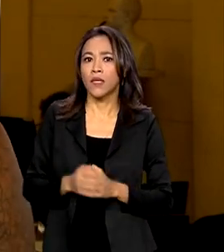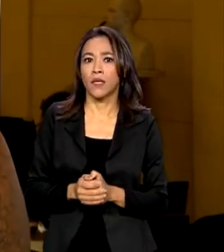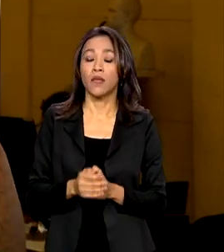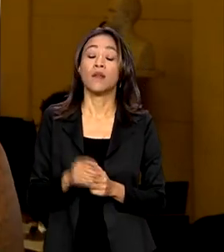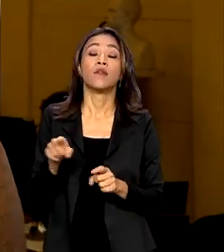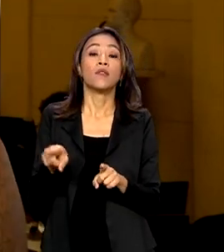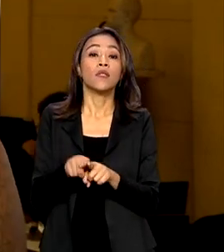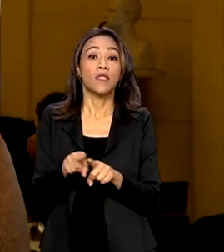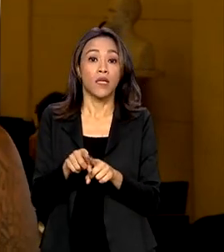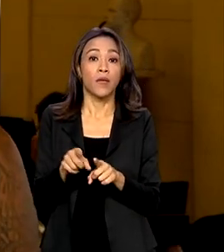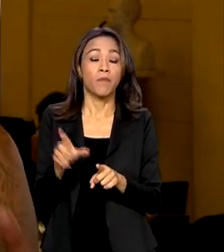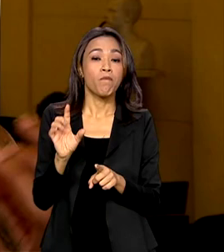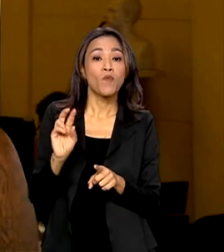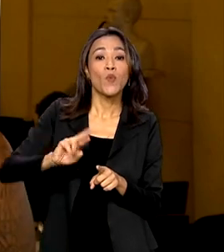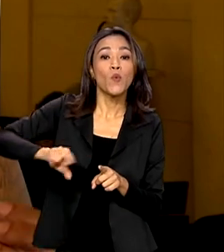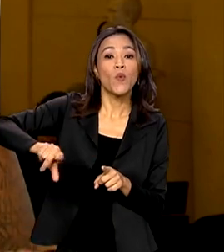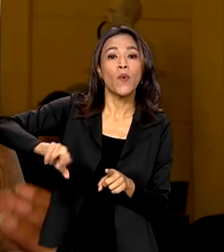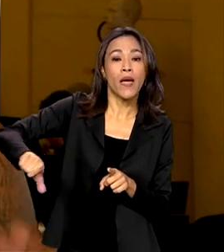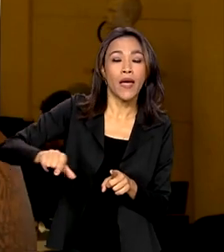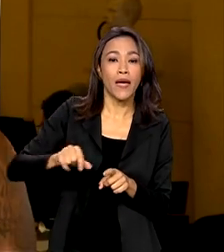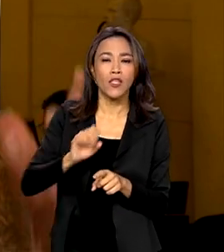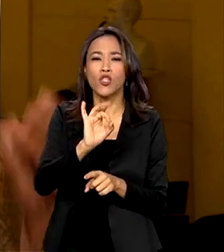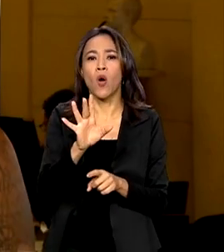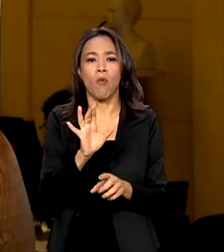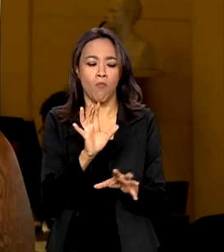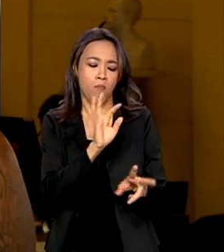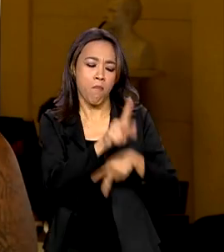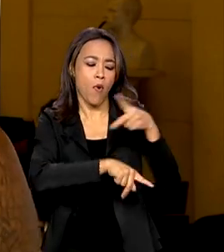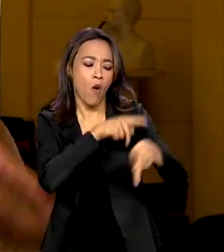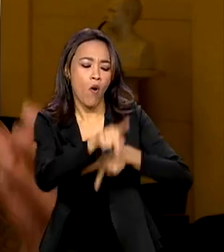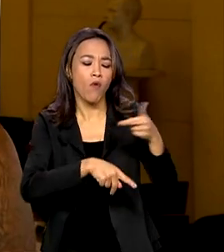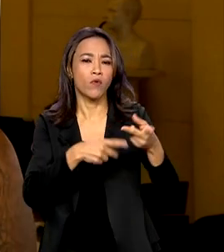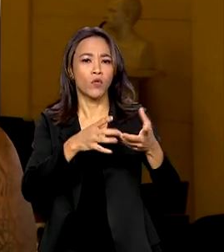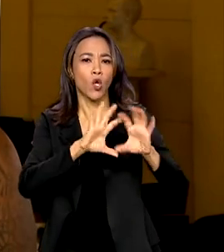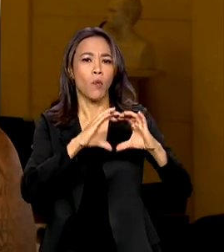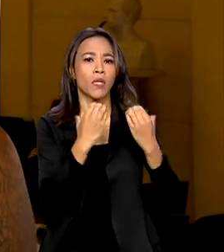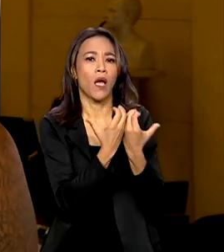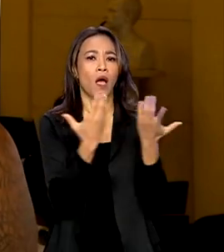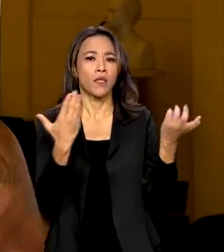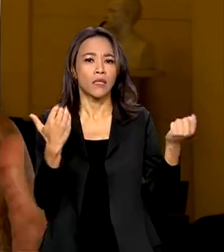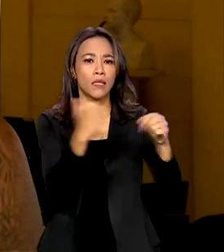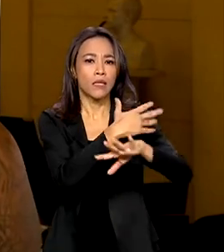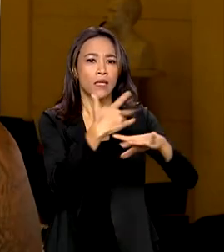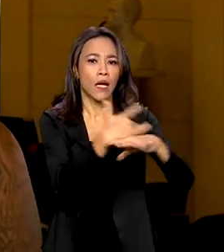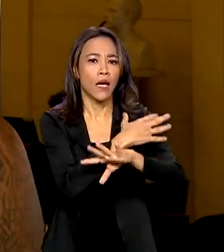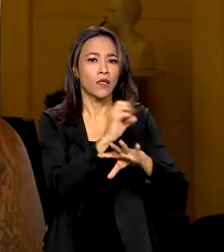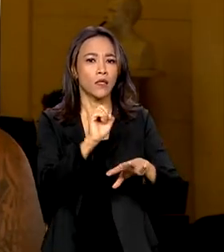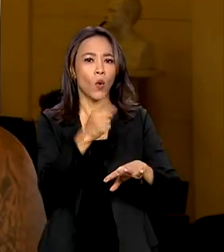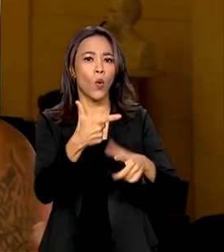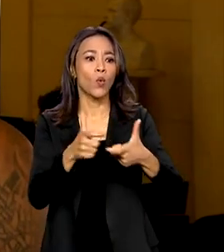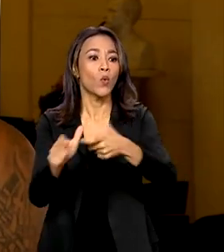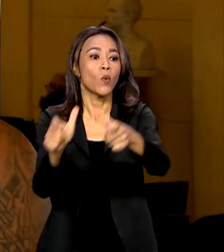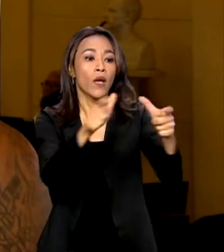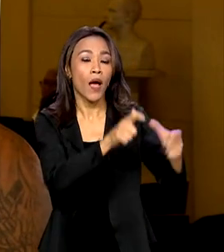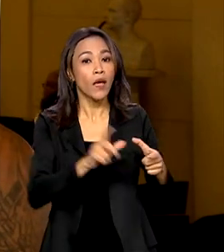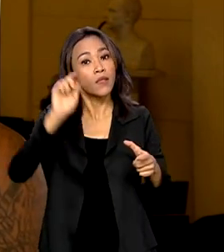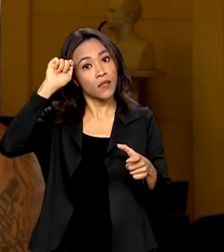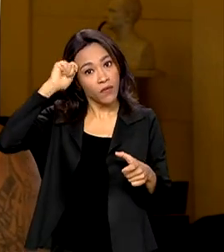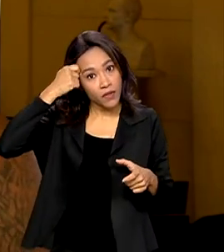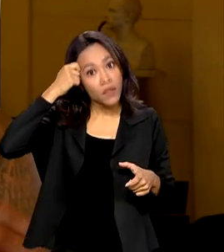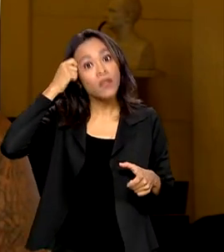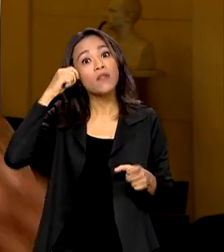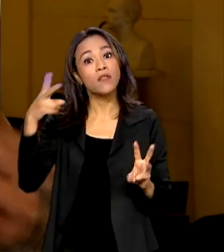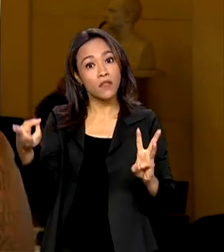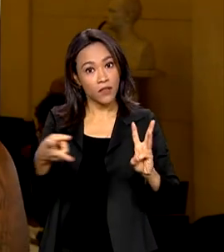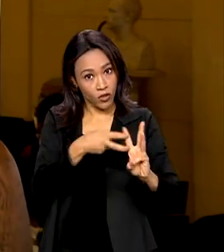e transfobia, não eram característicos de povos, de comunidades, de cidades ou territórios africanos e